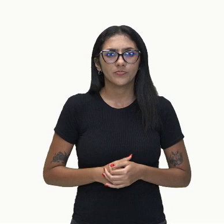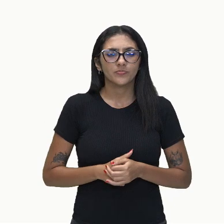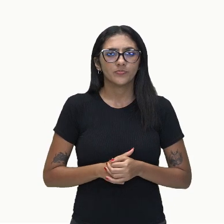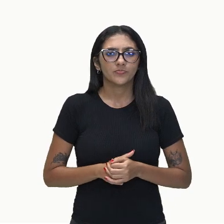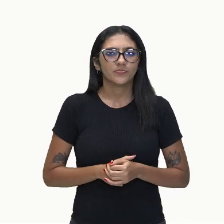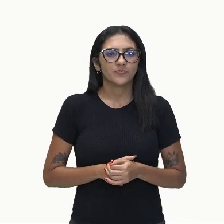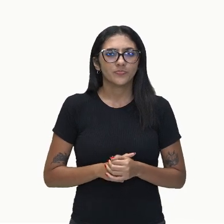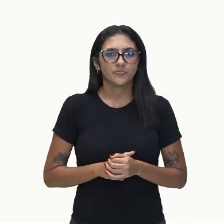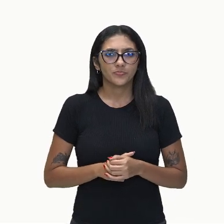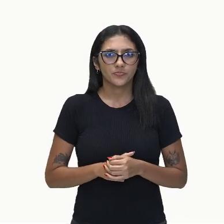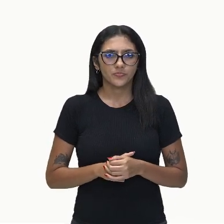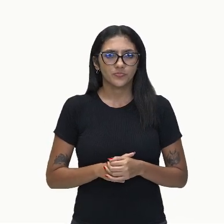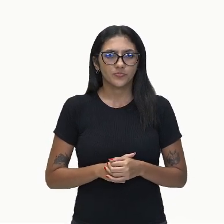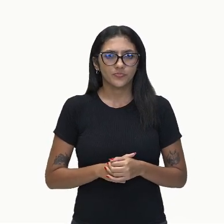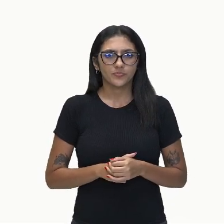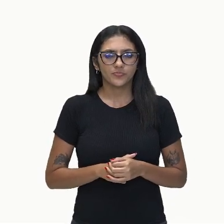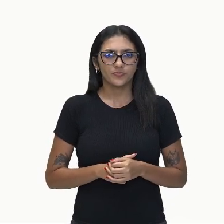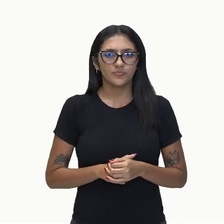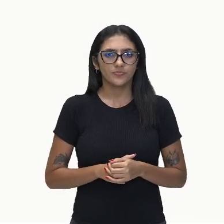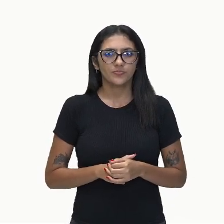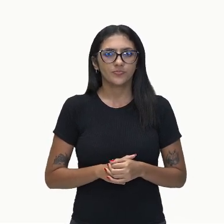Então veja,